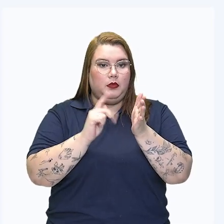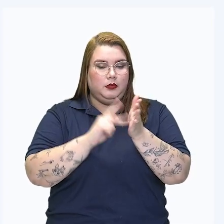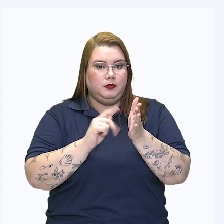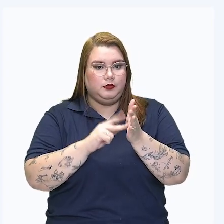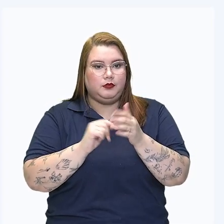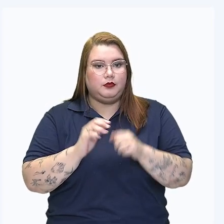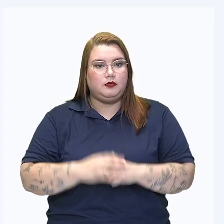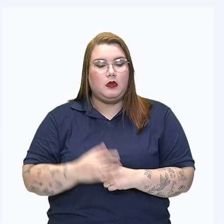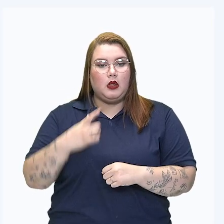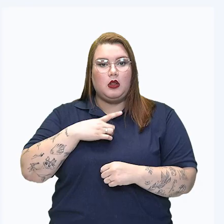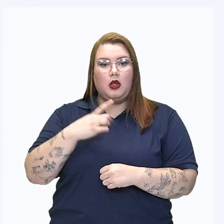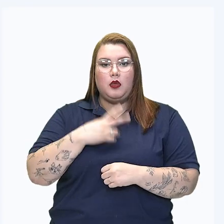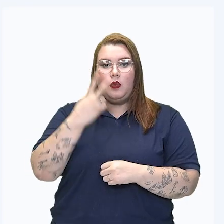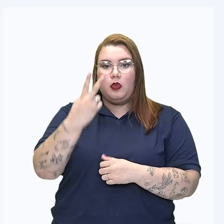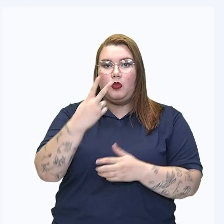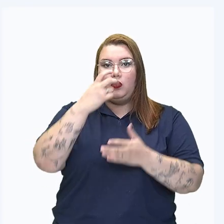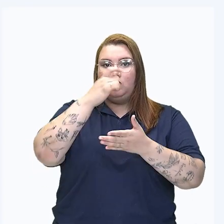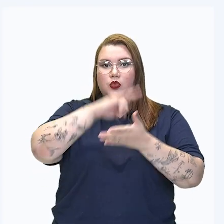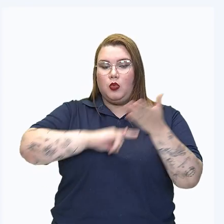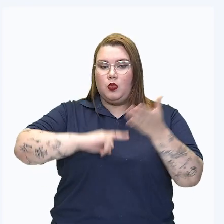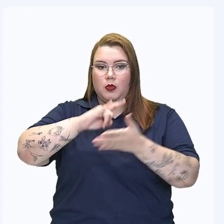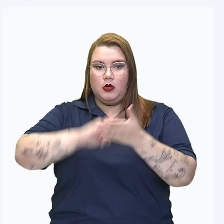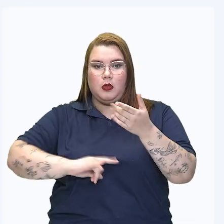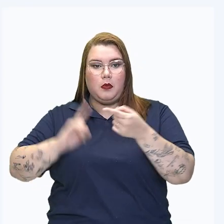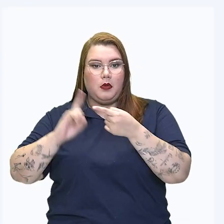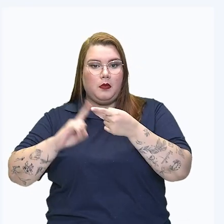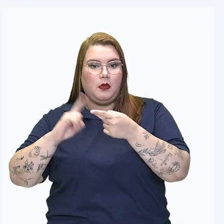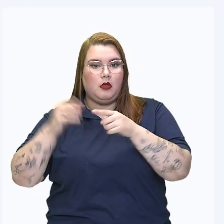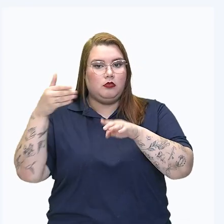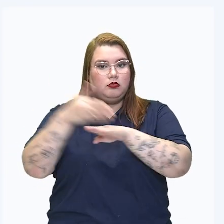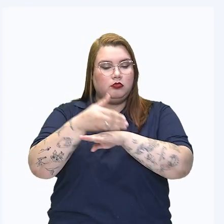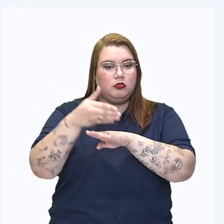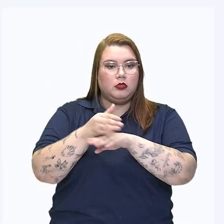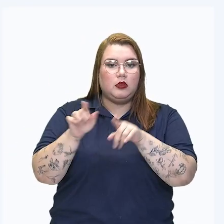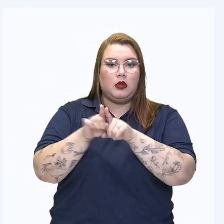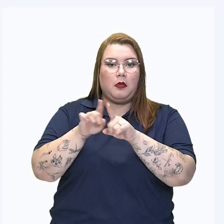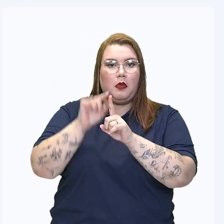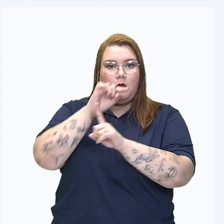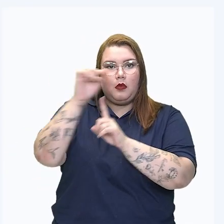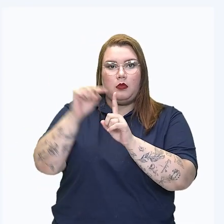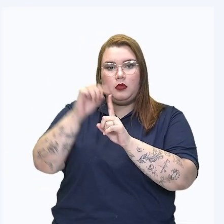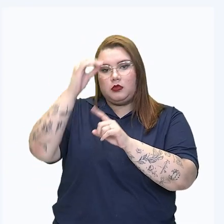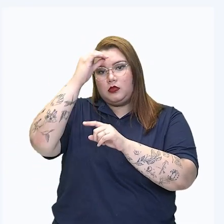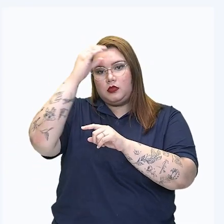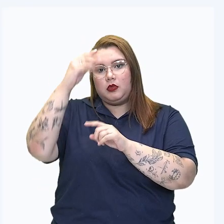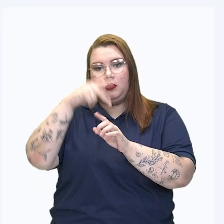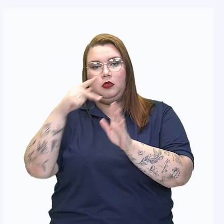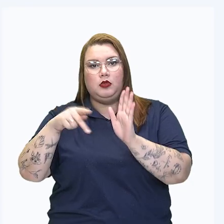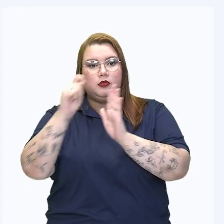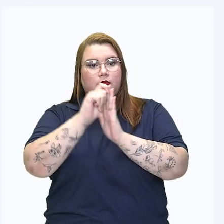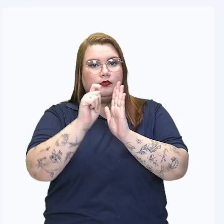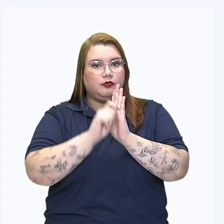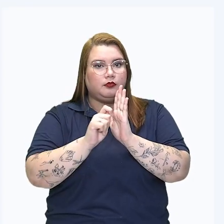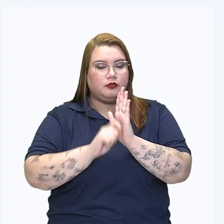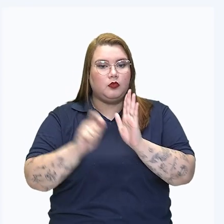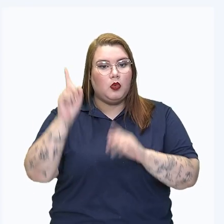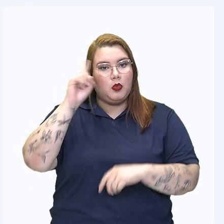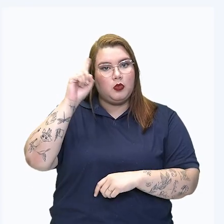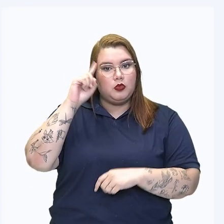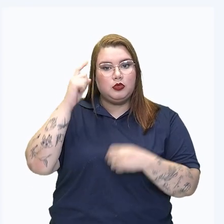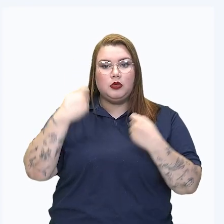O diário físico é composto por 2 fichas. A ficha de frequência e temas curriculares, que o professor deve fazer a